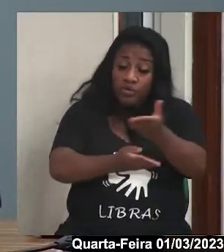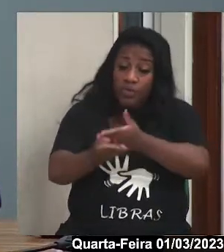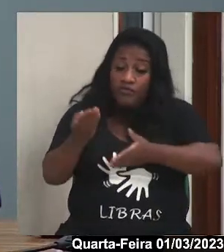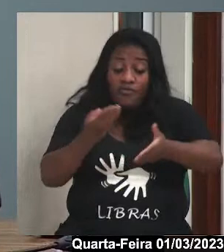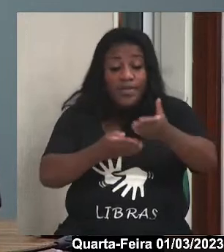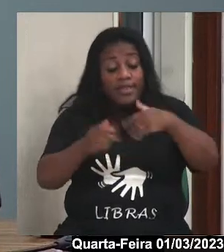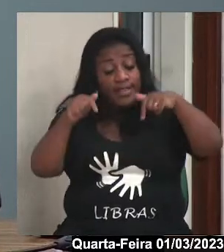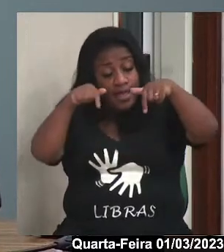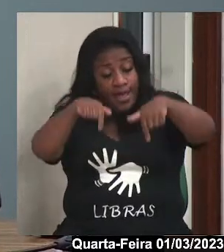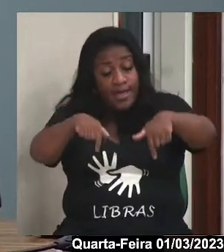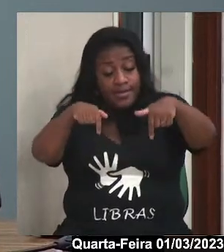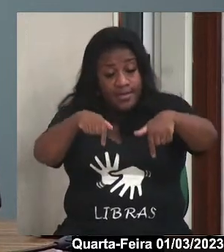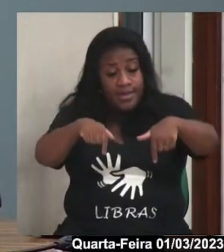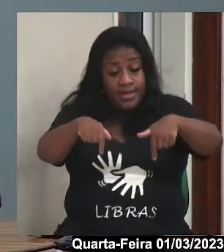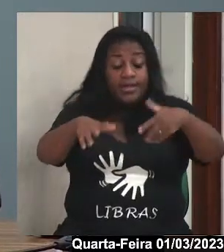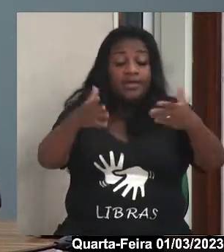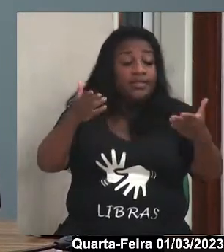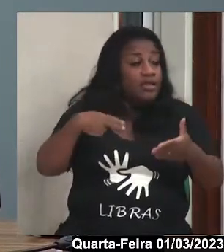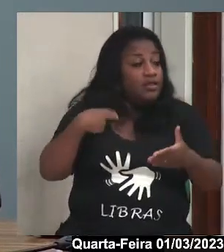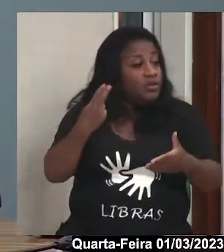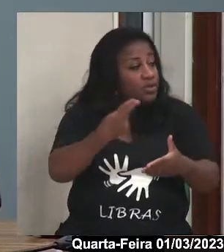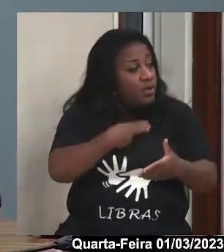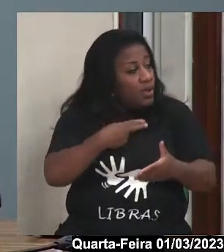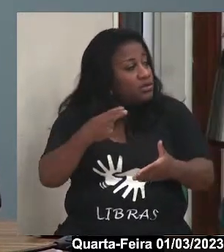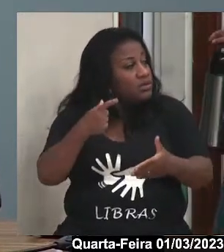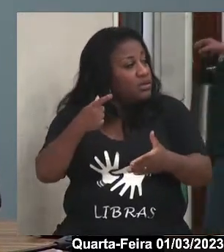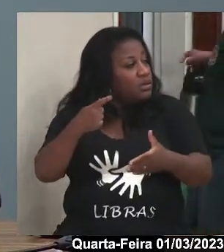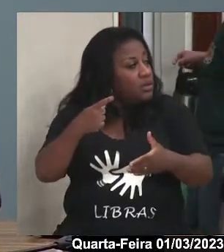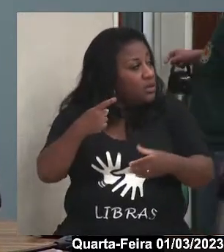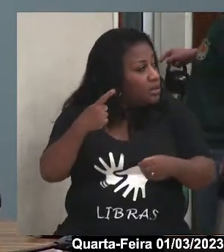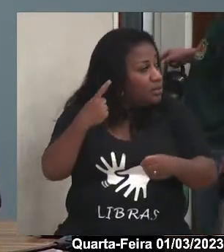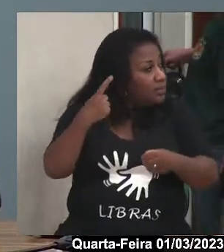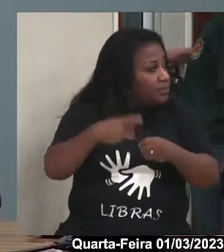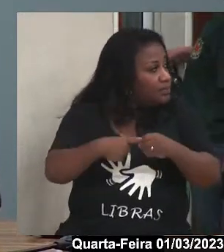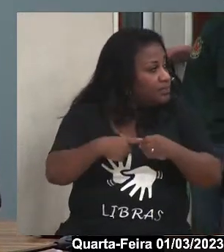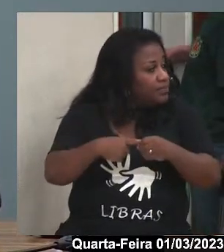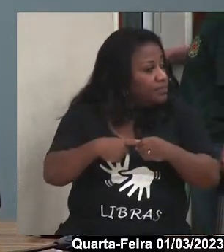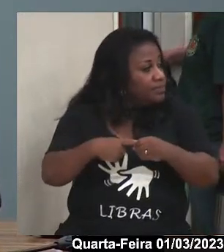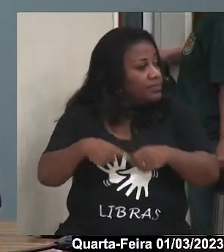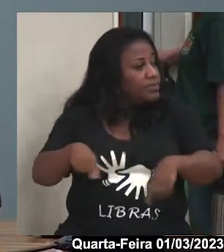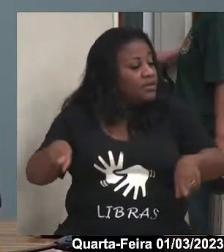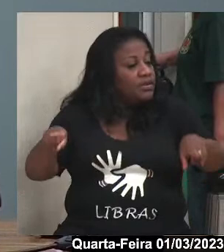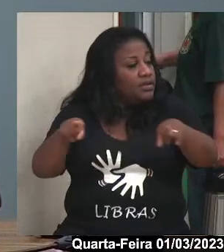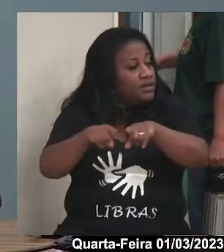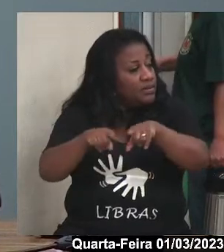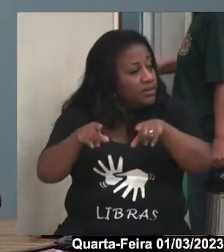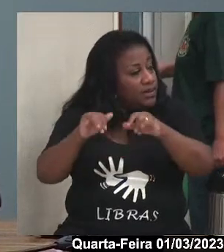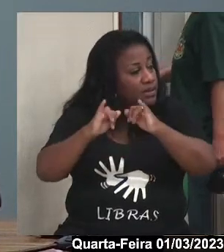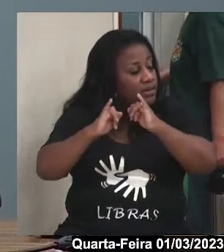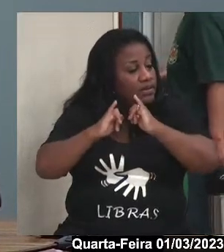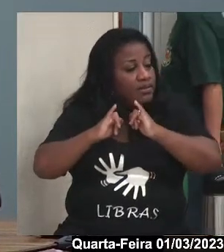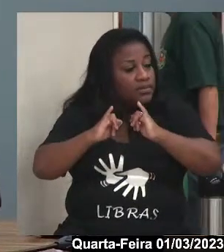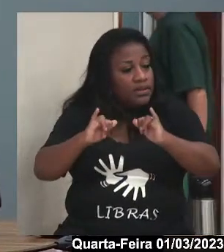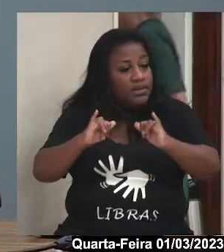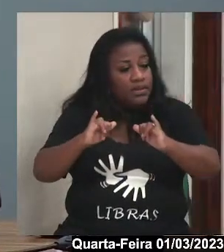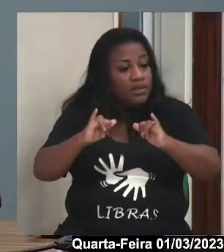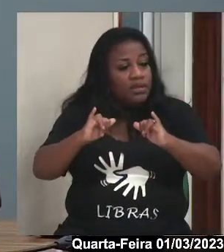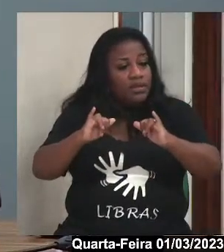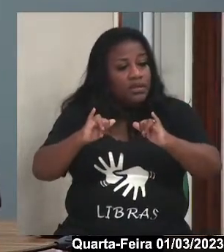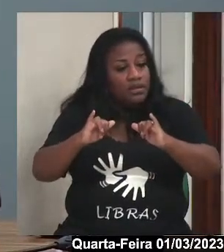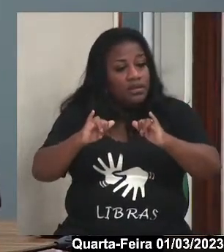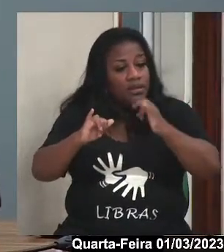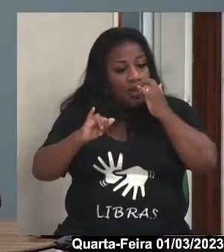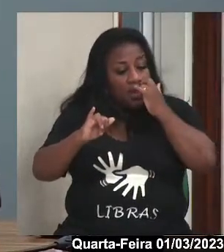Então, eu gostaria de dizer ao senhor que o senhor está absolutamente correto naquilo que o senhor fala e também reforçar o seguinte: quando se